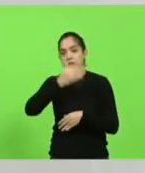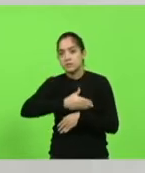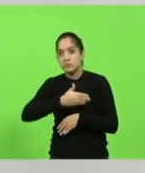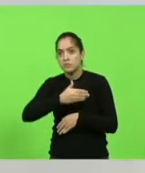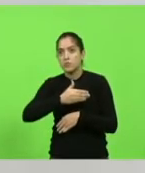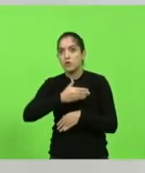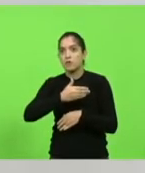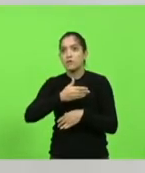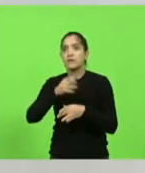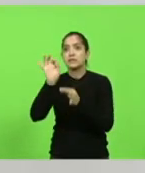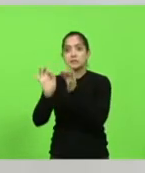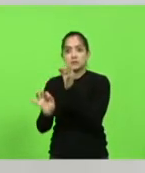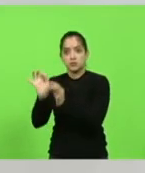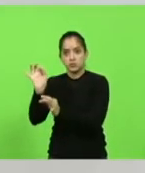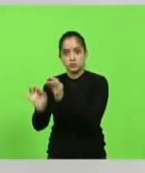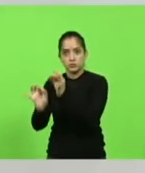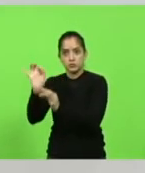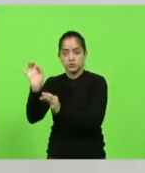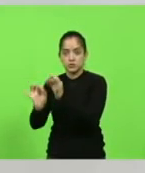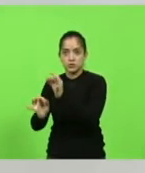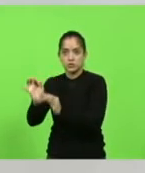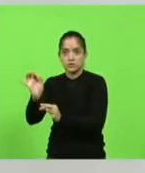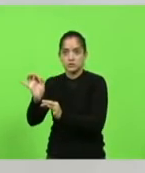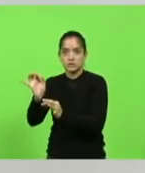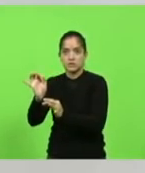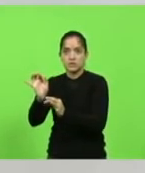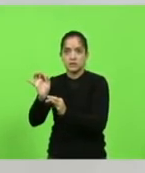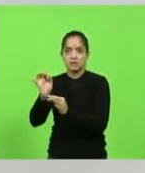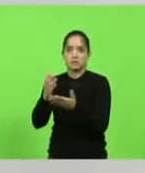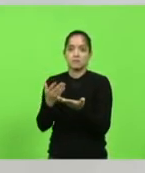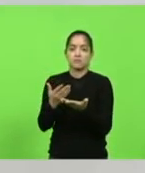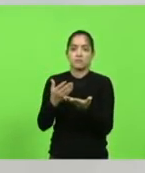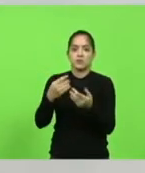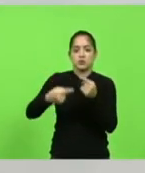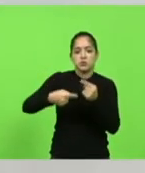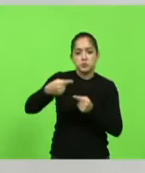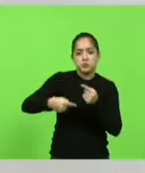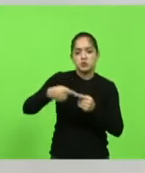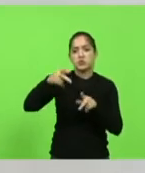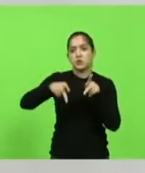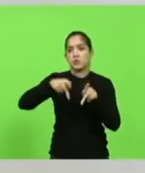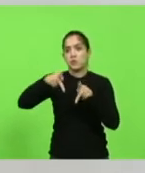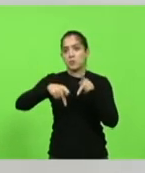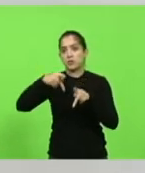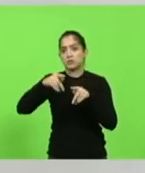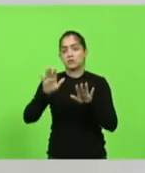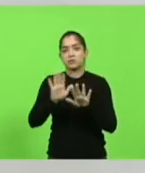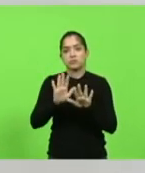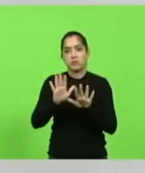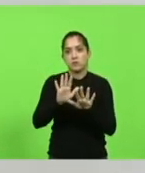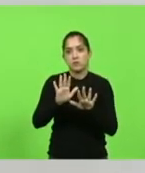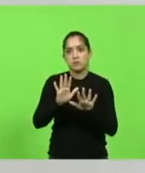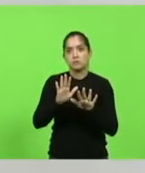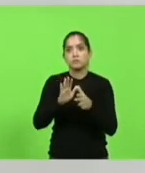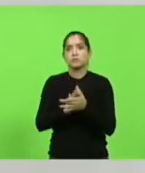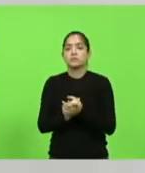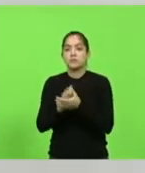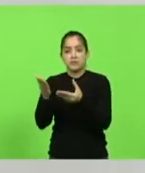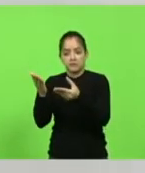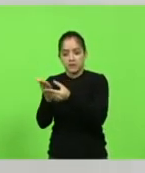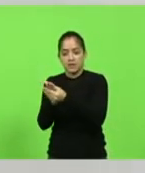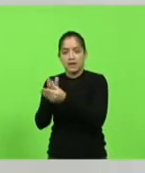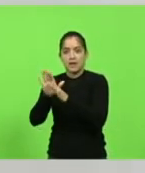que justiça não tem que falar com a rua. A justiça tem que ficar nos autos